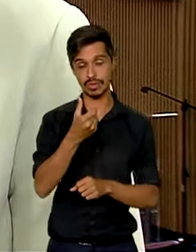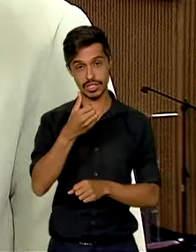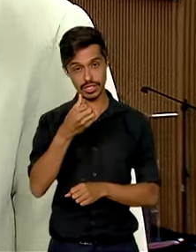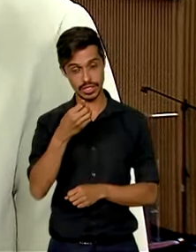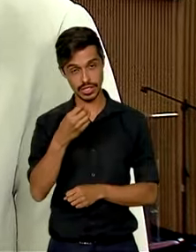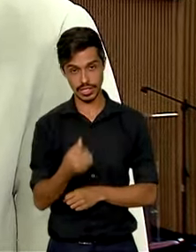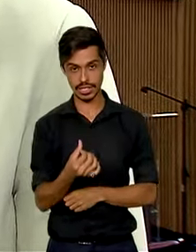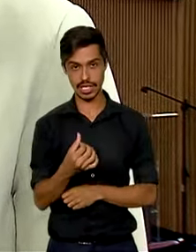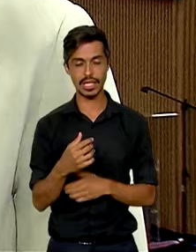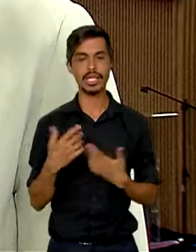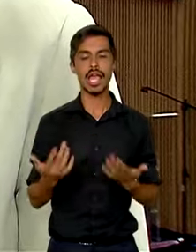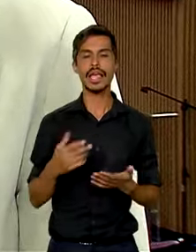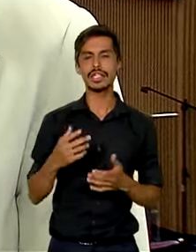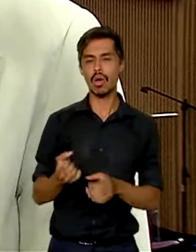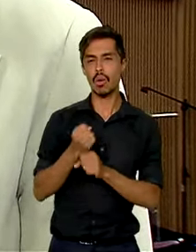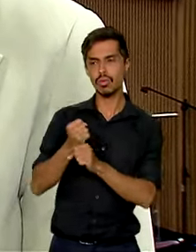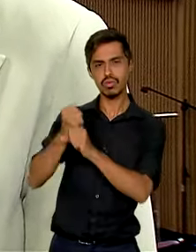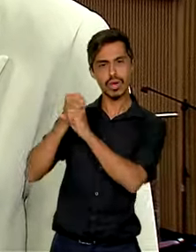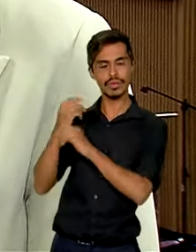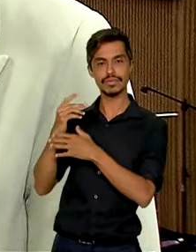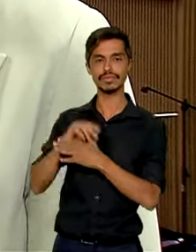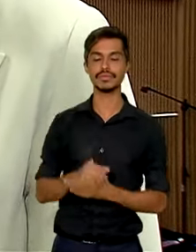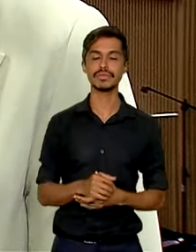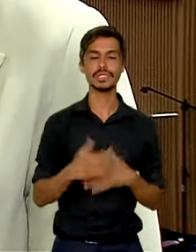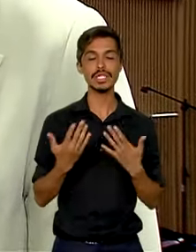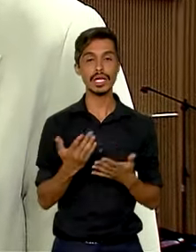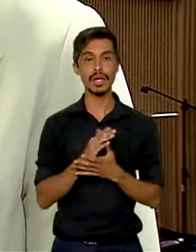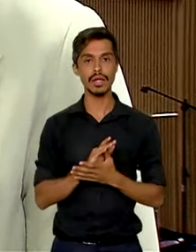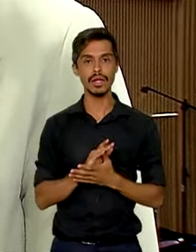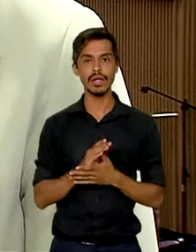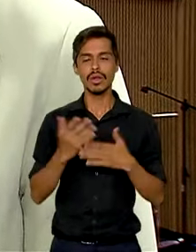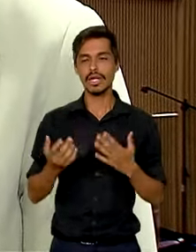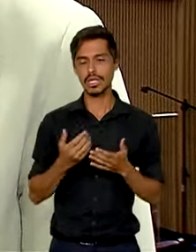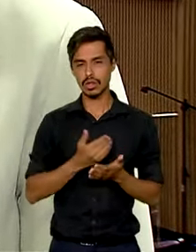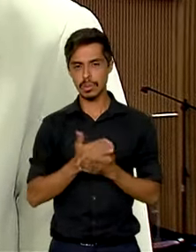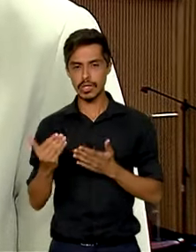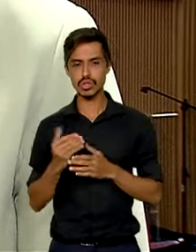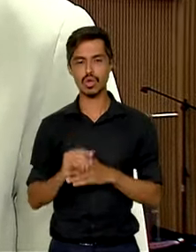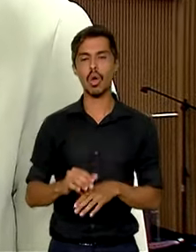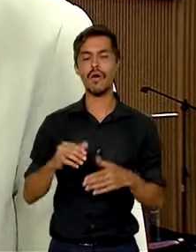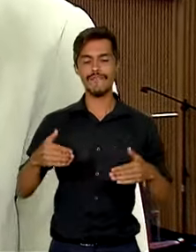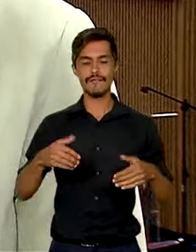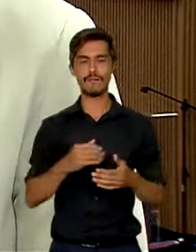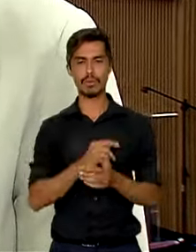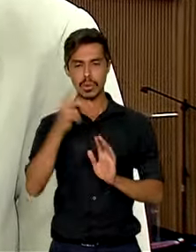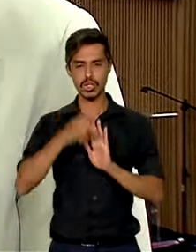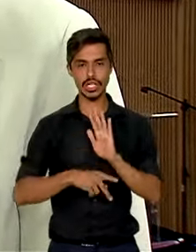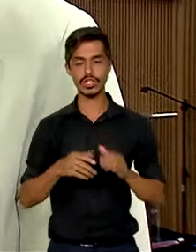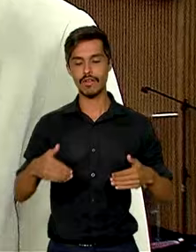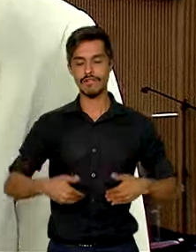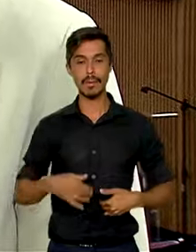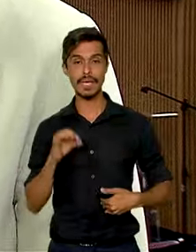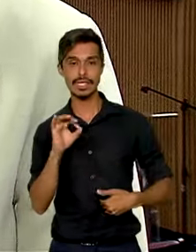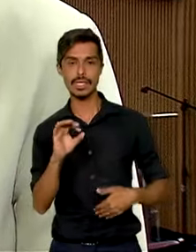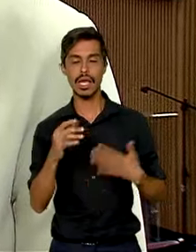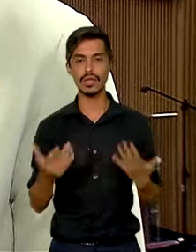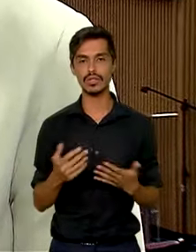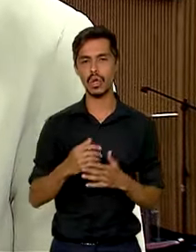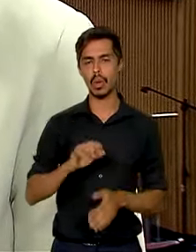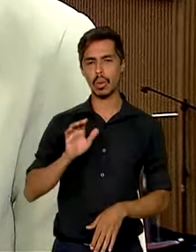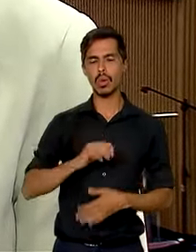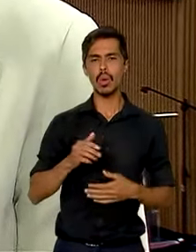ano seguinte a iniciativa surgiu a partir do programa fome zero um compromisso do presidente Lula no primeiro